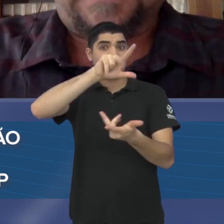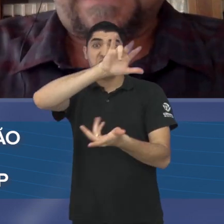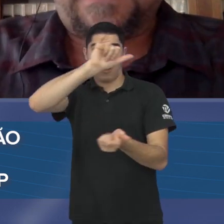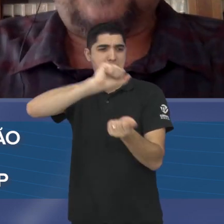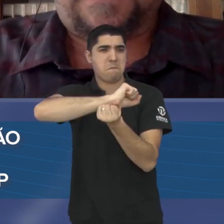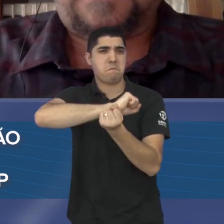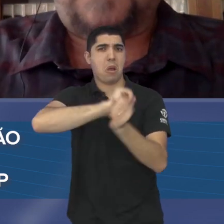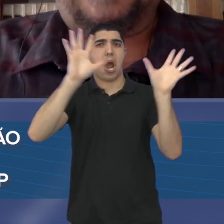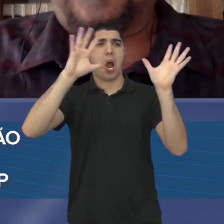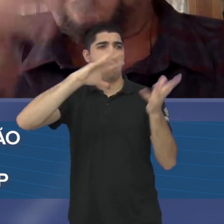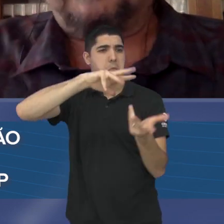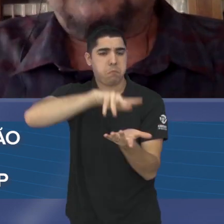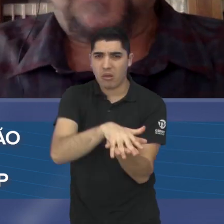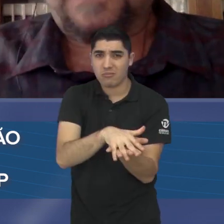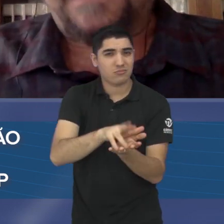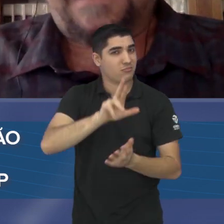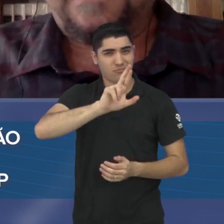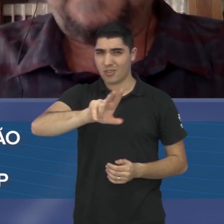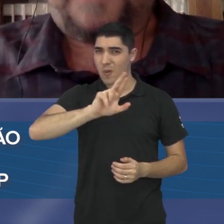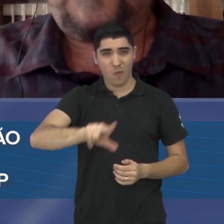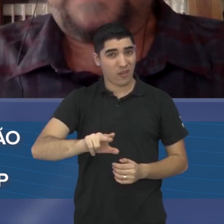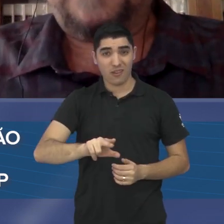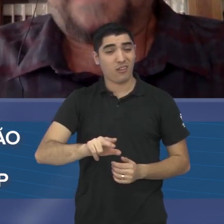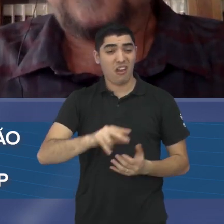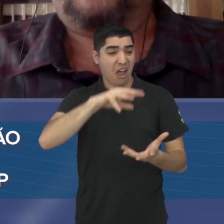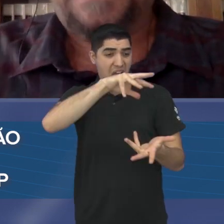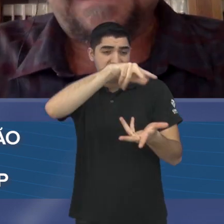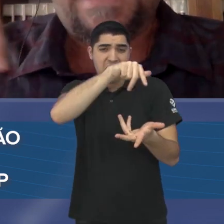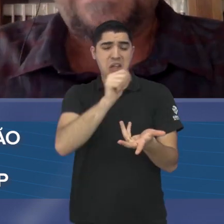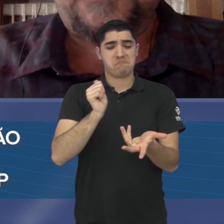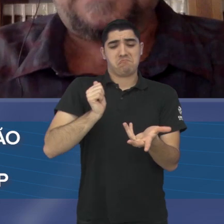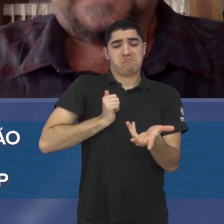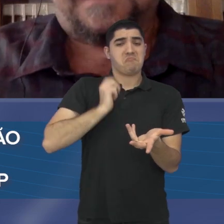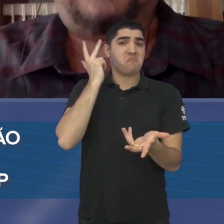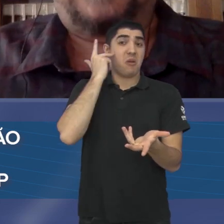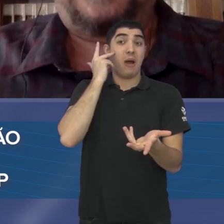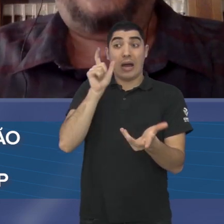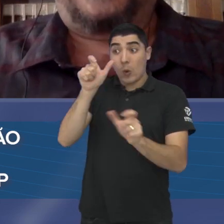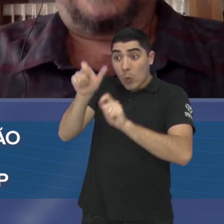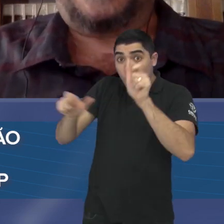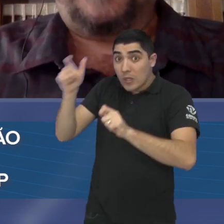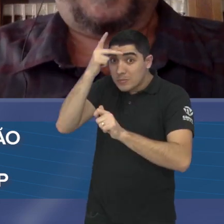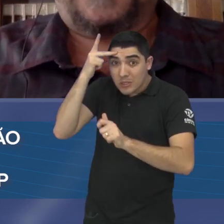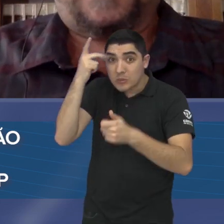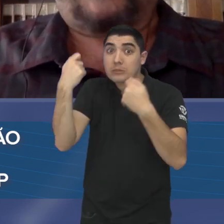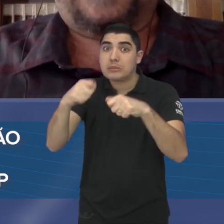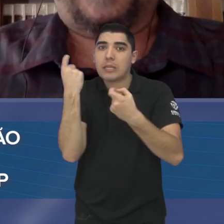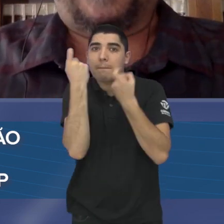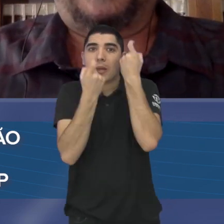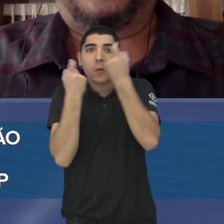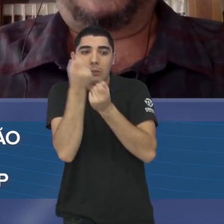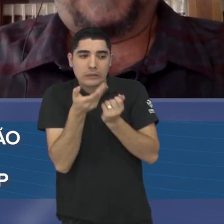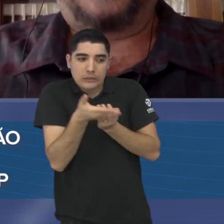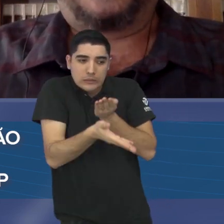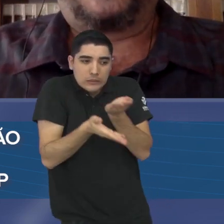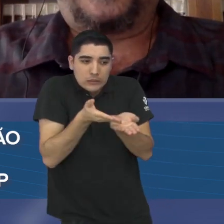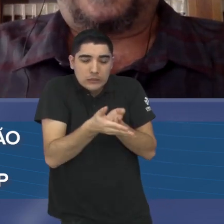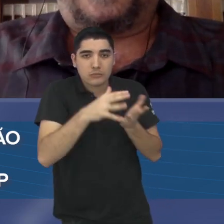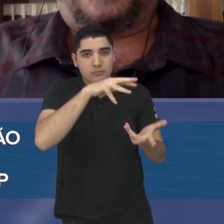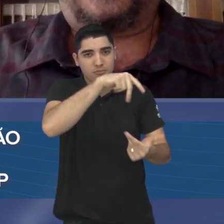que a Terra vai acabar. A Terra não está nem aí para a humanidade. É a humanidade que tem que se importar com a Terra,